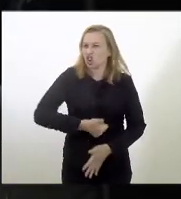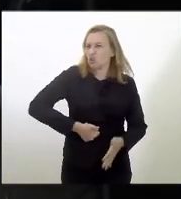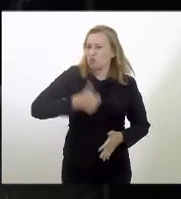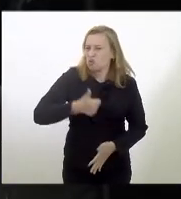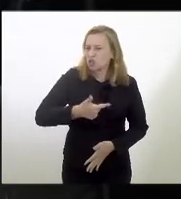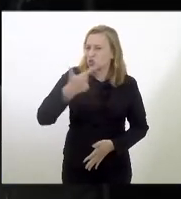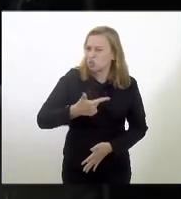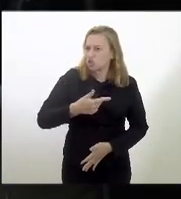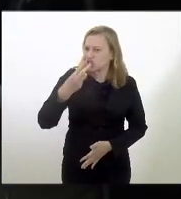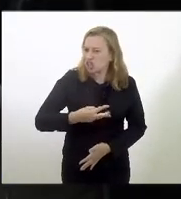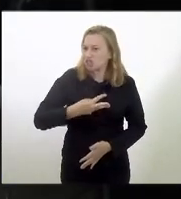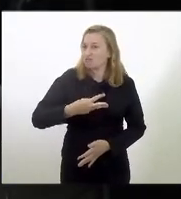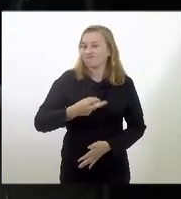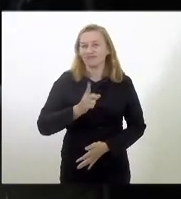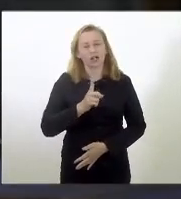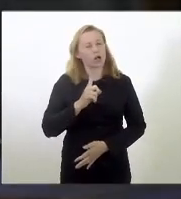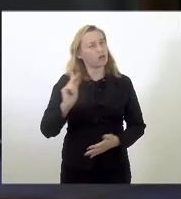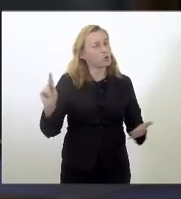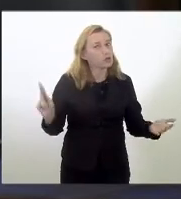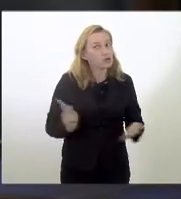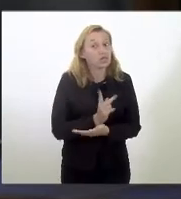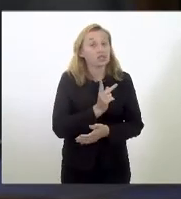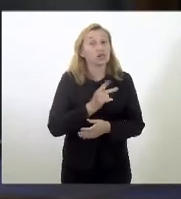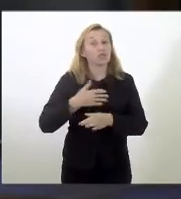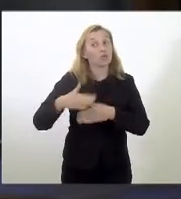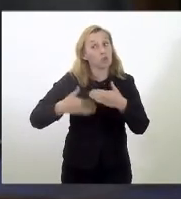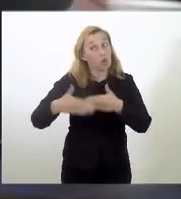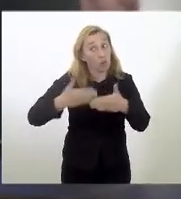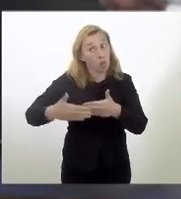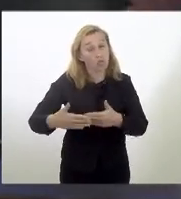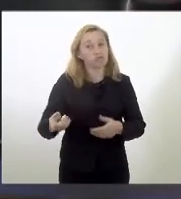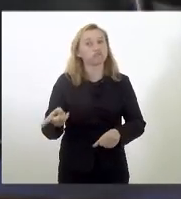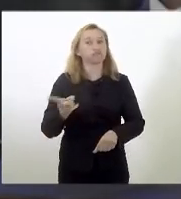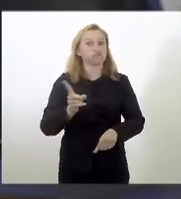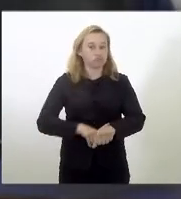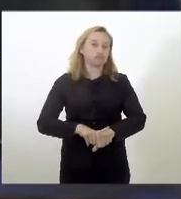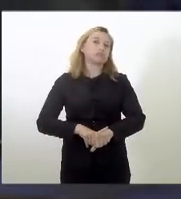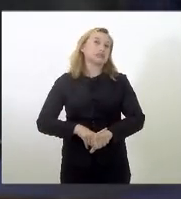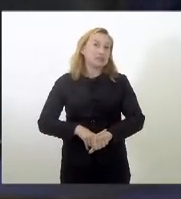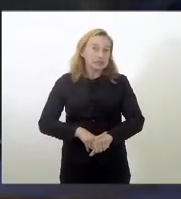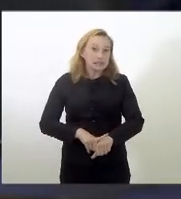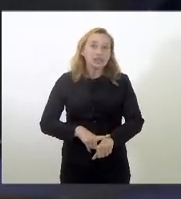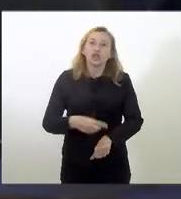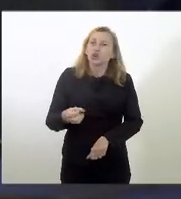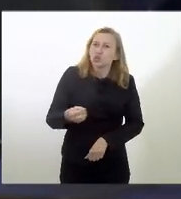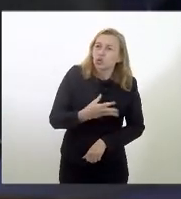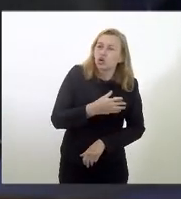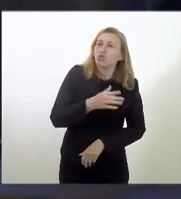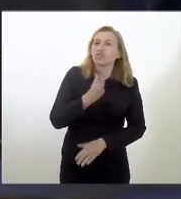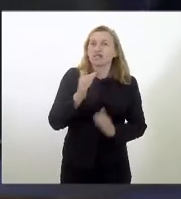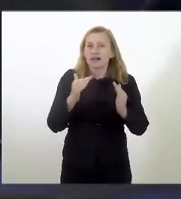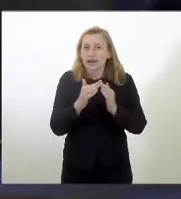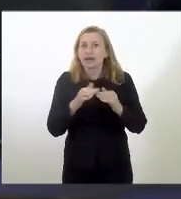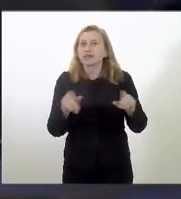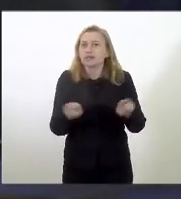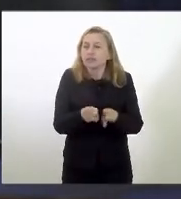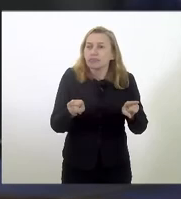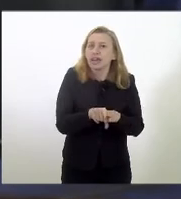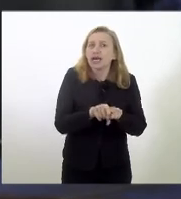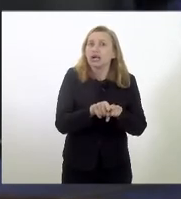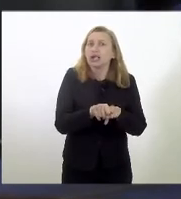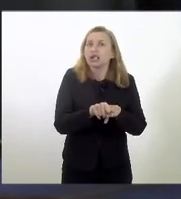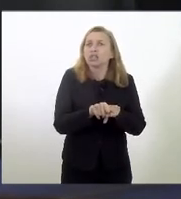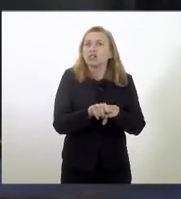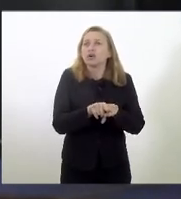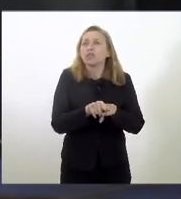duas, três vezes, mas aconteceu durante um longo período de tempo. E mais recentemente, essa casa também